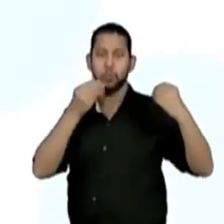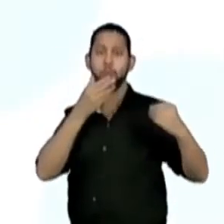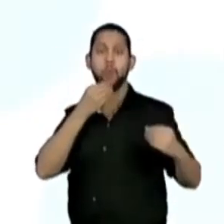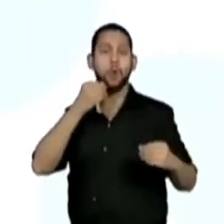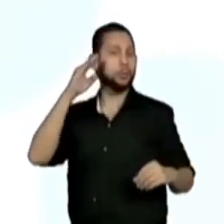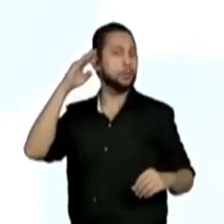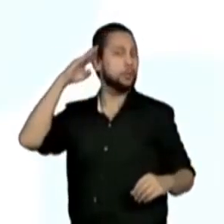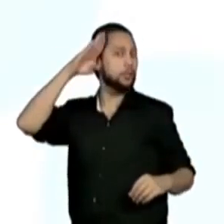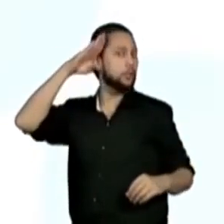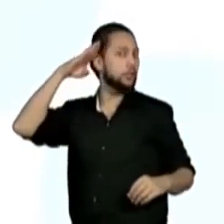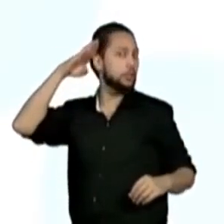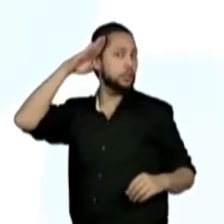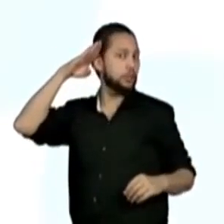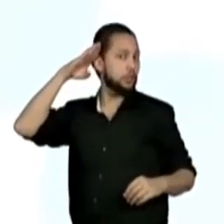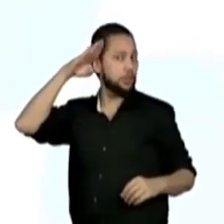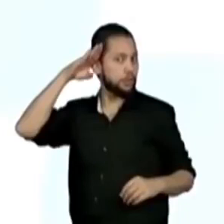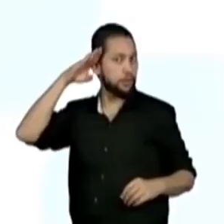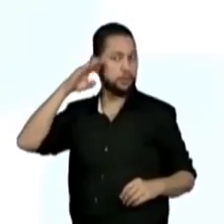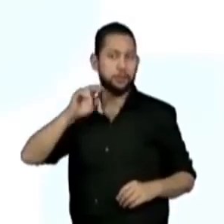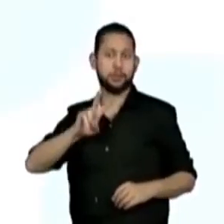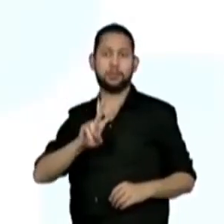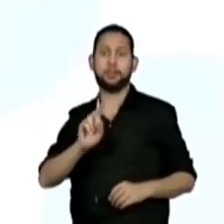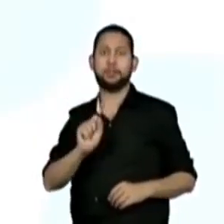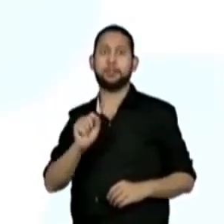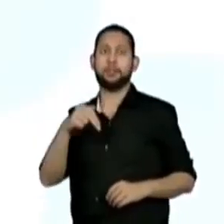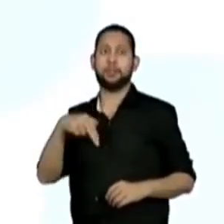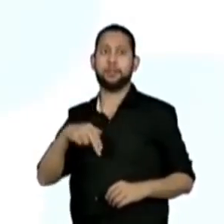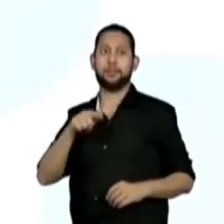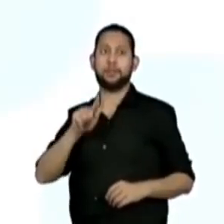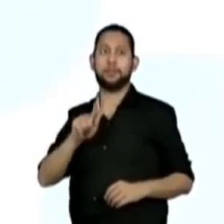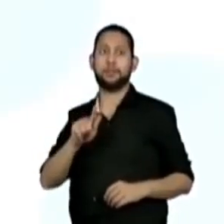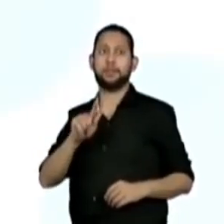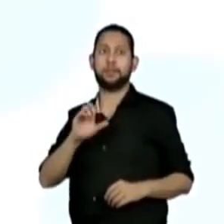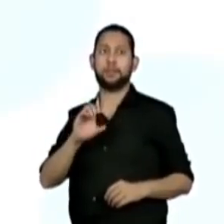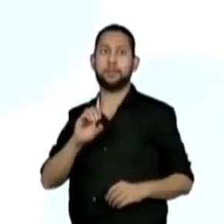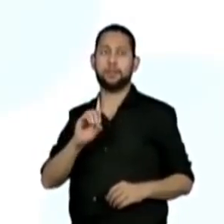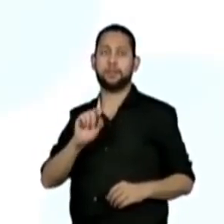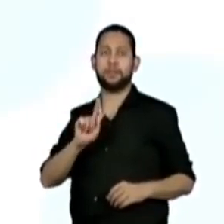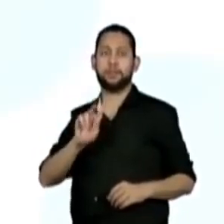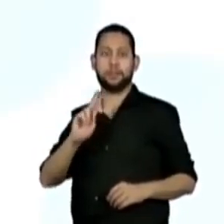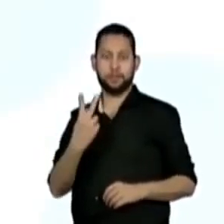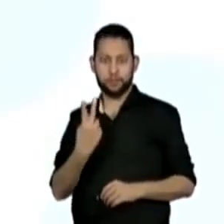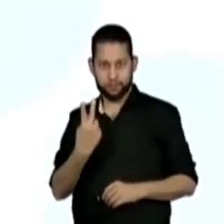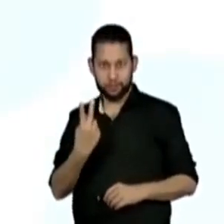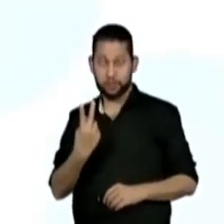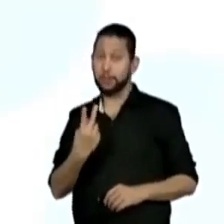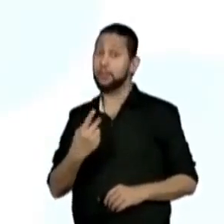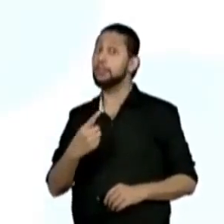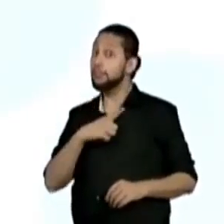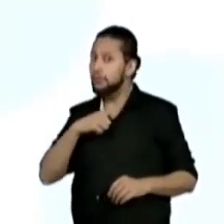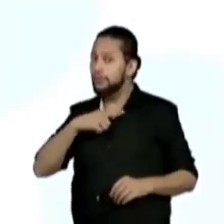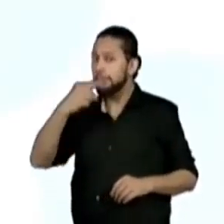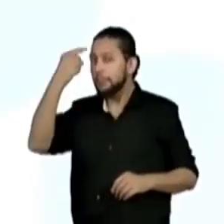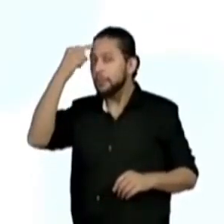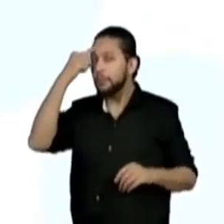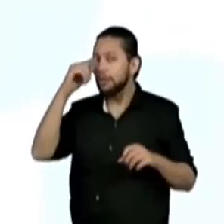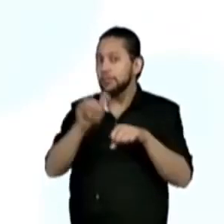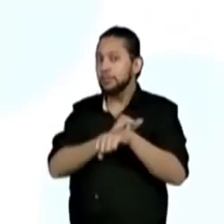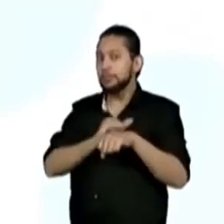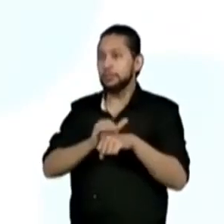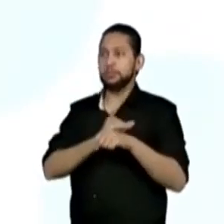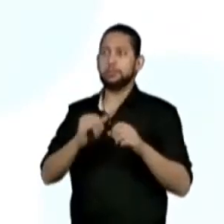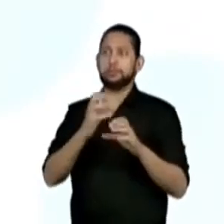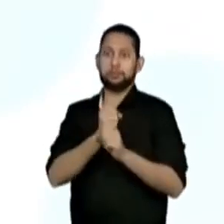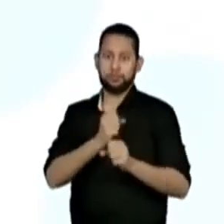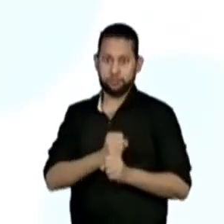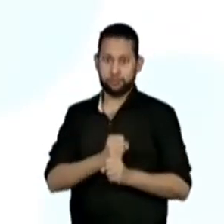Gog e realizar o cálculo mental utilizando diferentes estratégias vamos